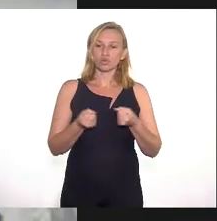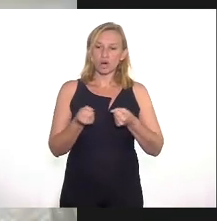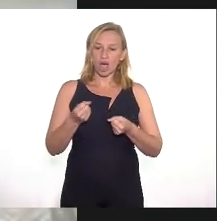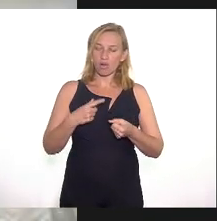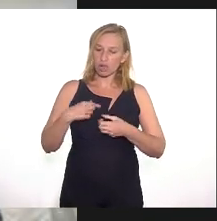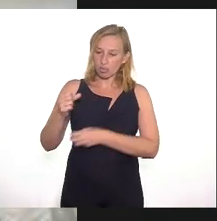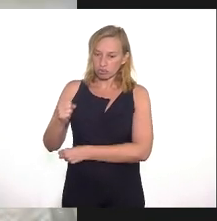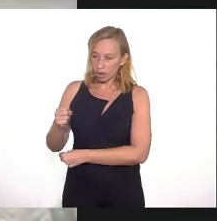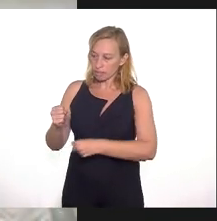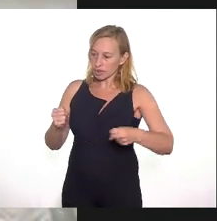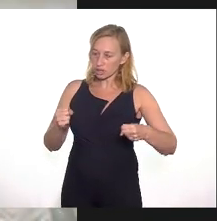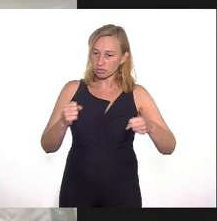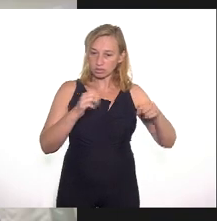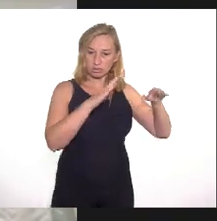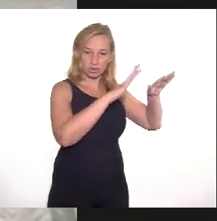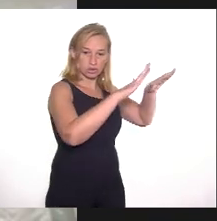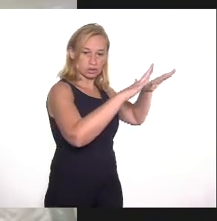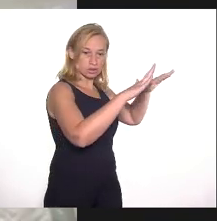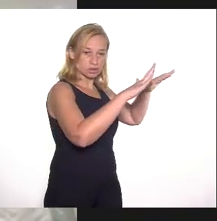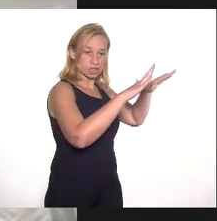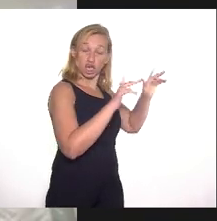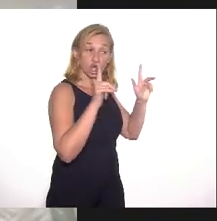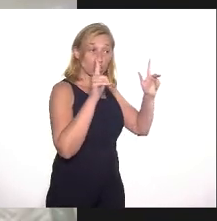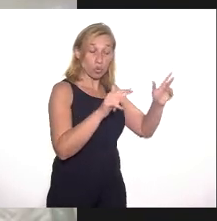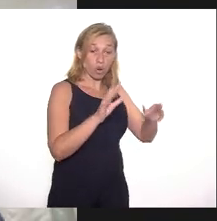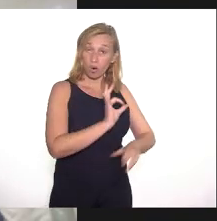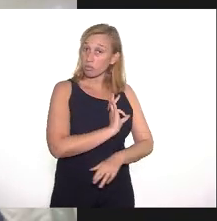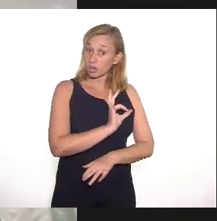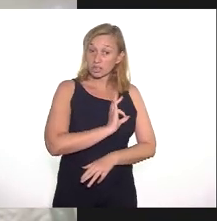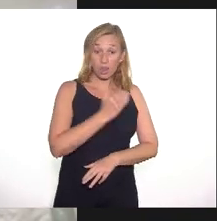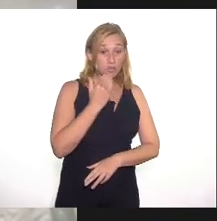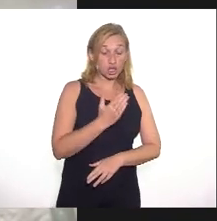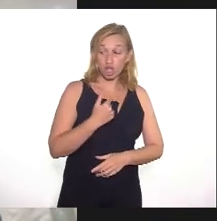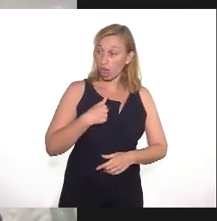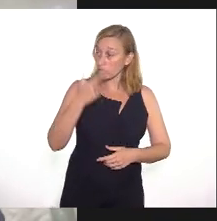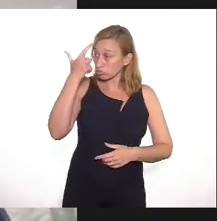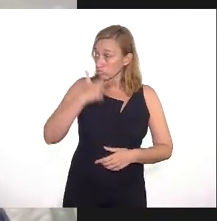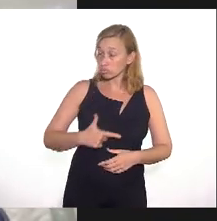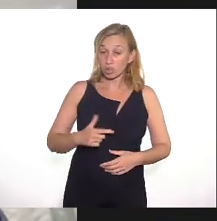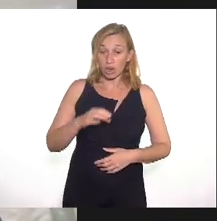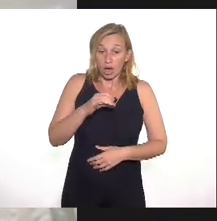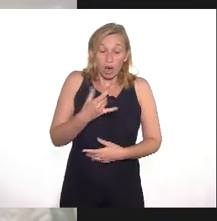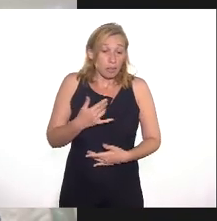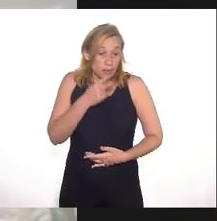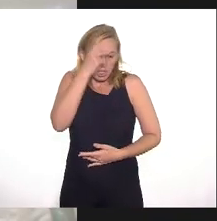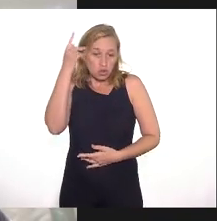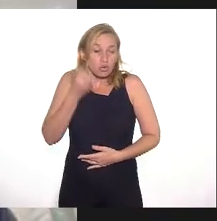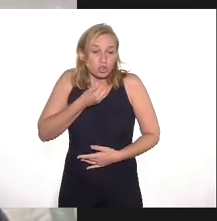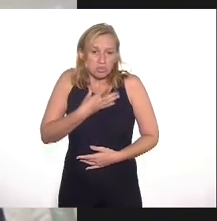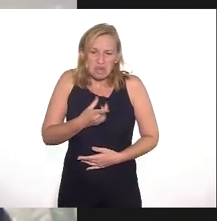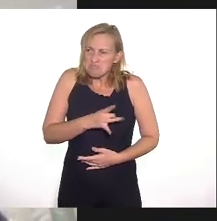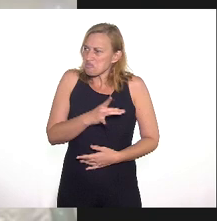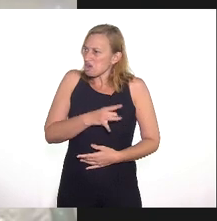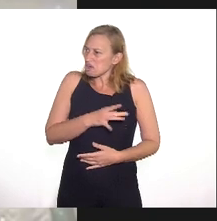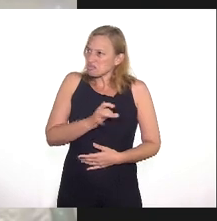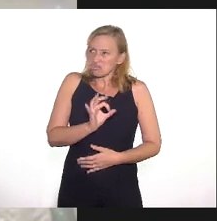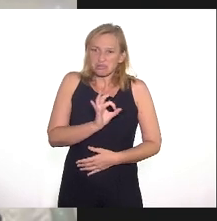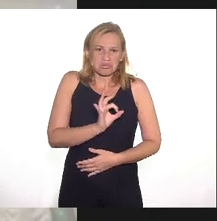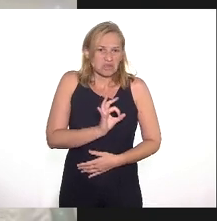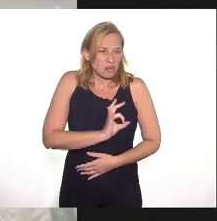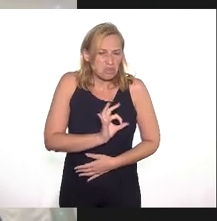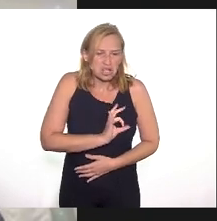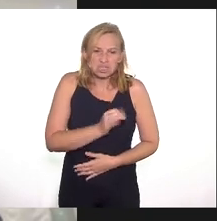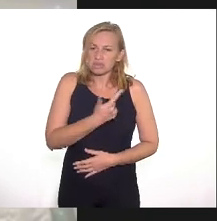cumpri exatamente o que determinou aquele policial. Eu sou um cidadão de bem, e cidadão de bem não tem medo da polícia.